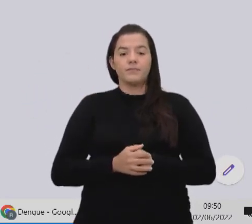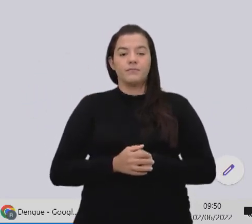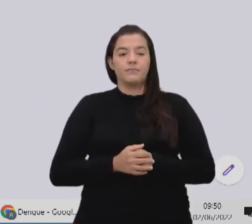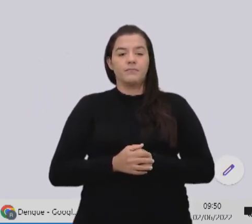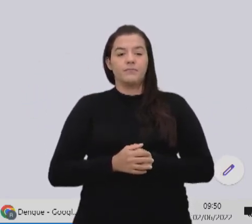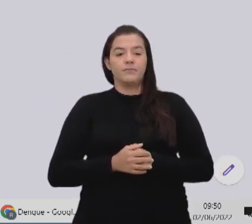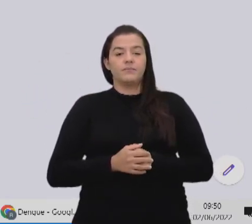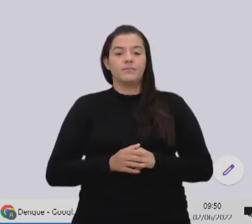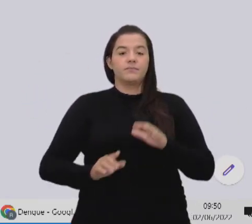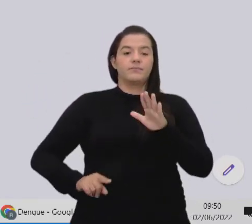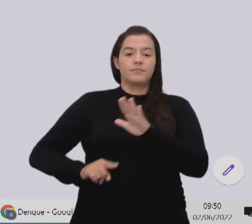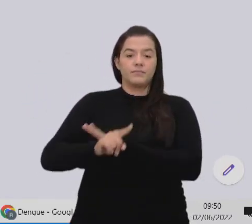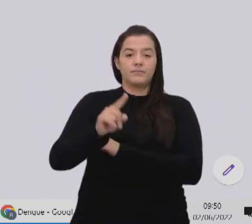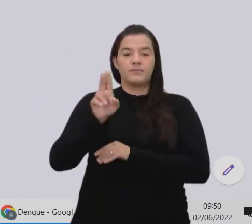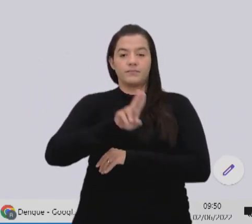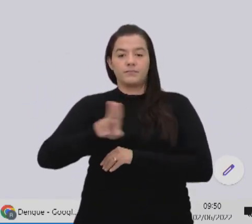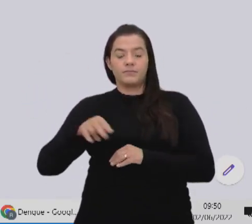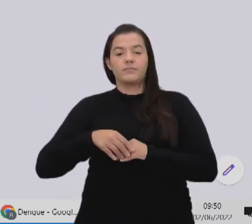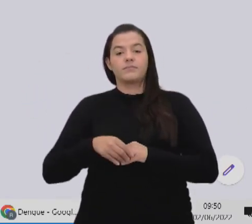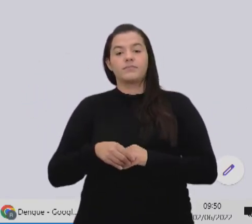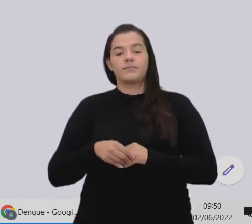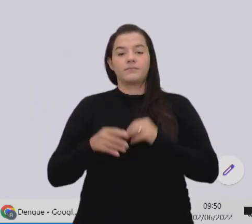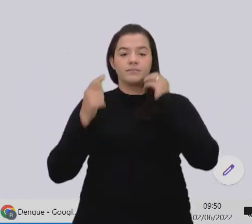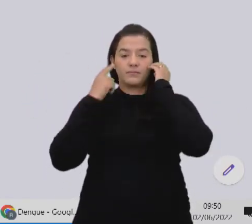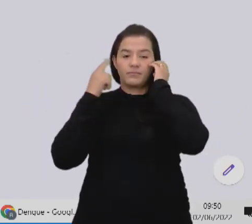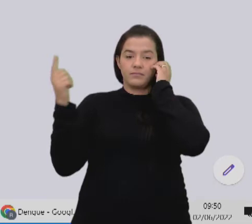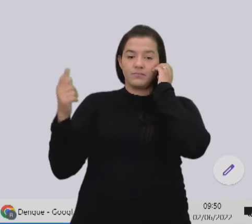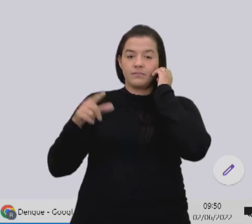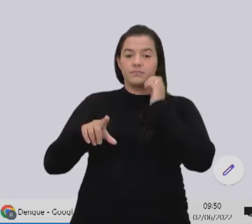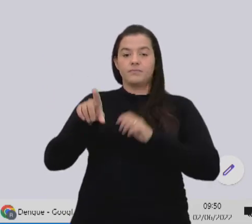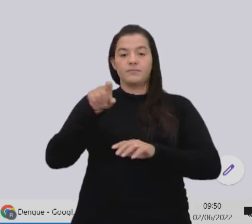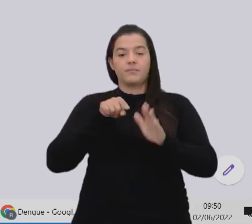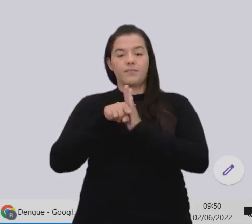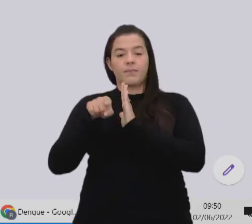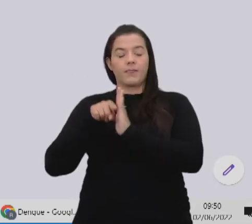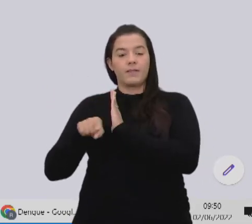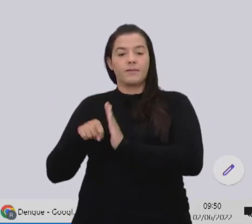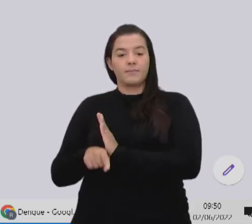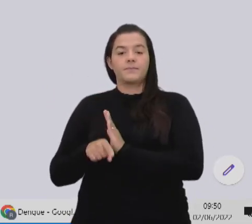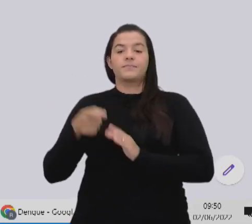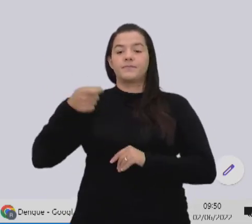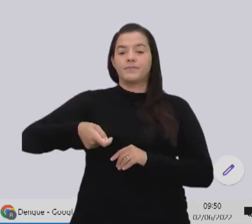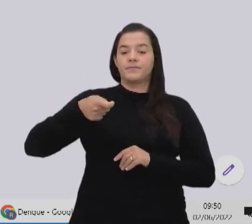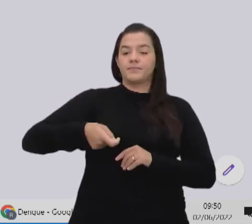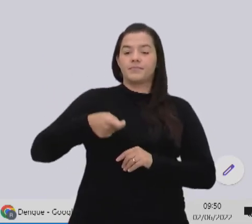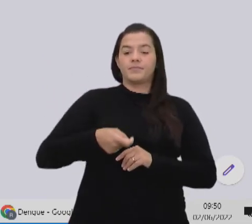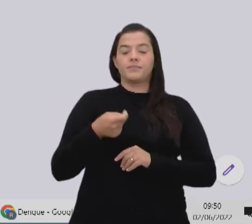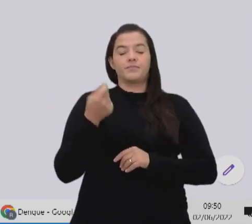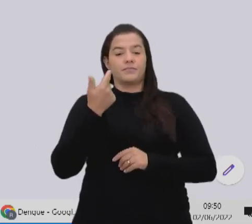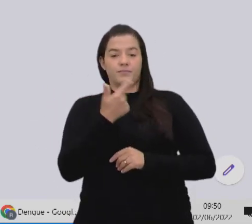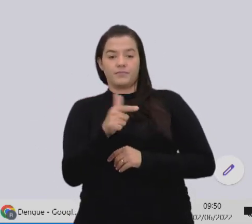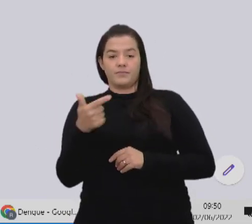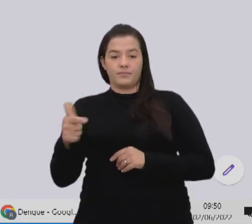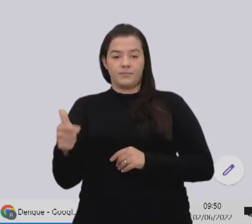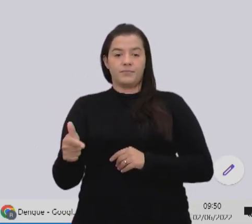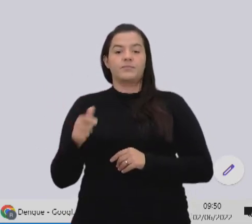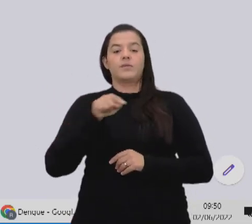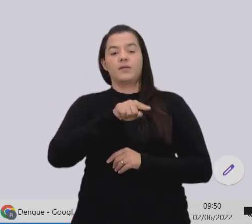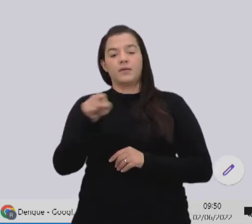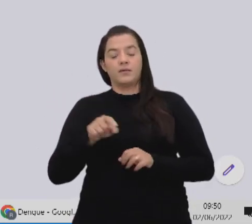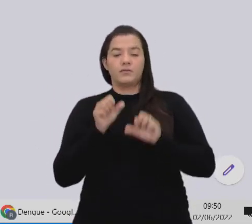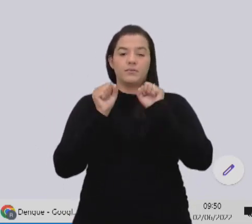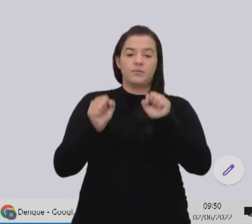Tá vendo que aqui tem o meu nome e tal, mas ele tem as alternativas. No meu caso, eu não pus obrigatória, então não tem o asterisco. Ok. Tá bom? Então, ele pode ou